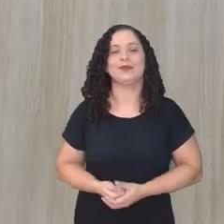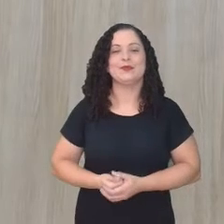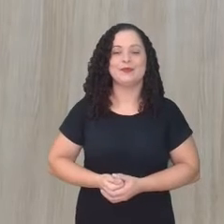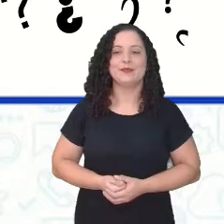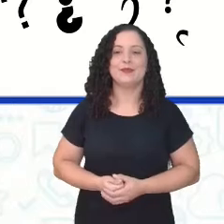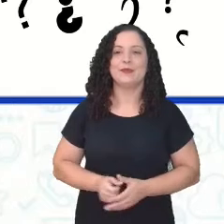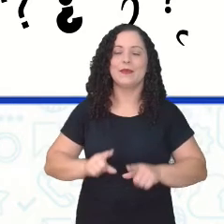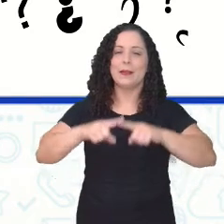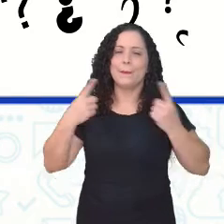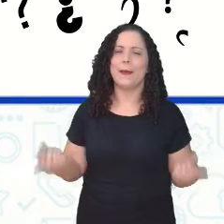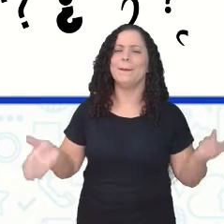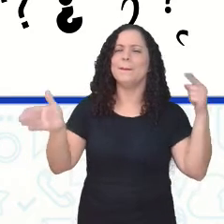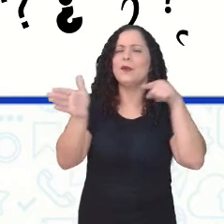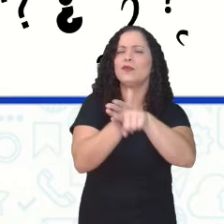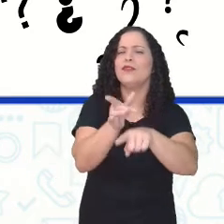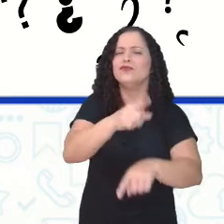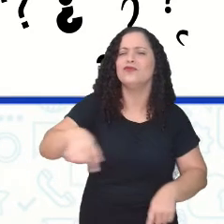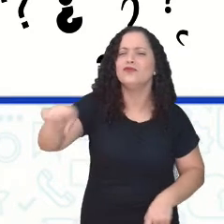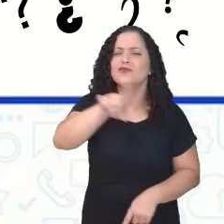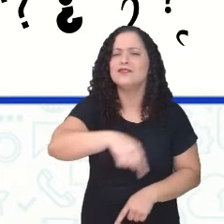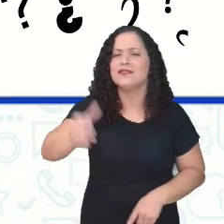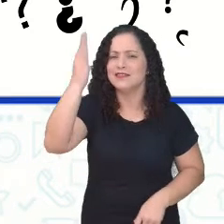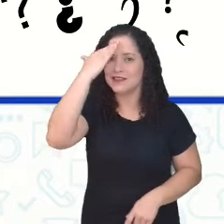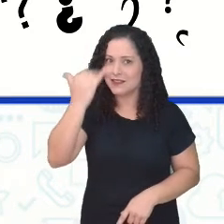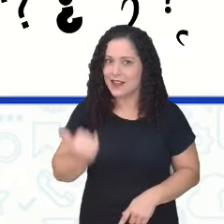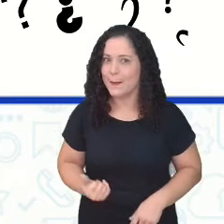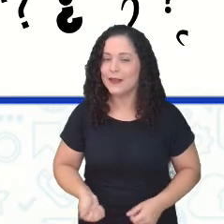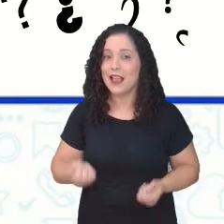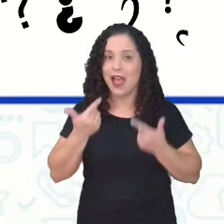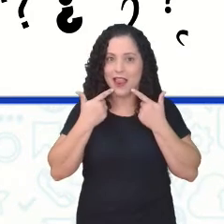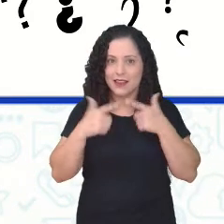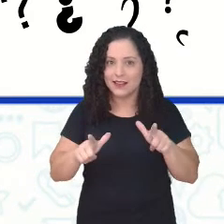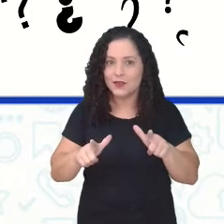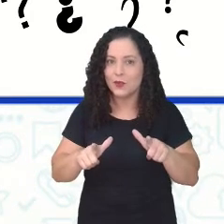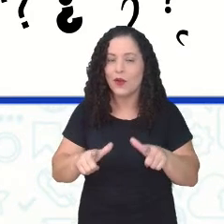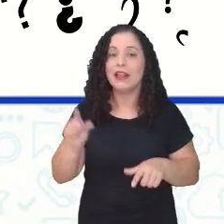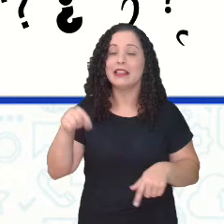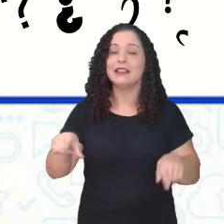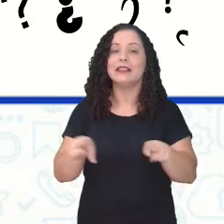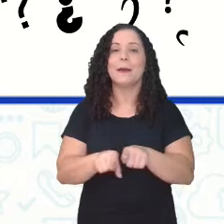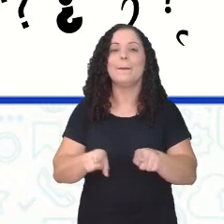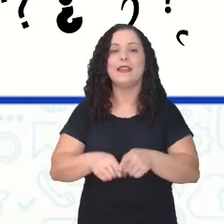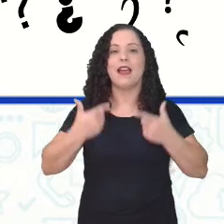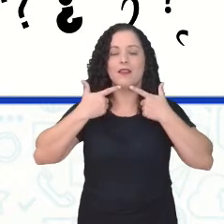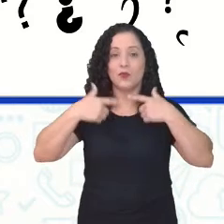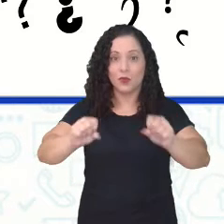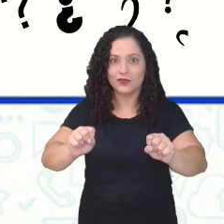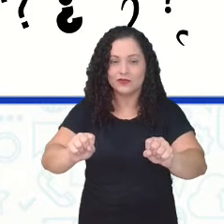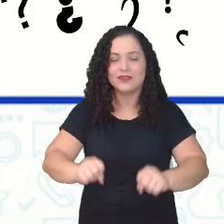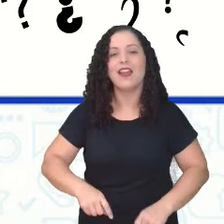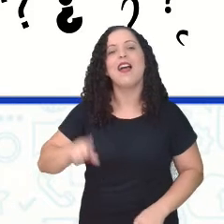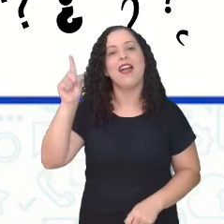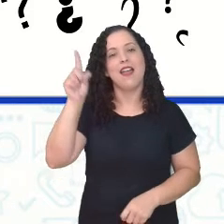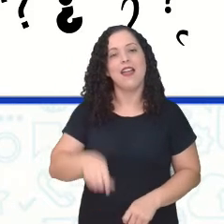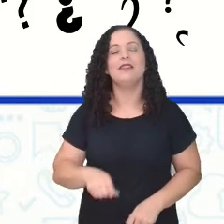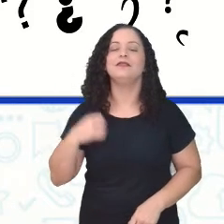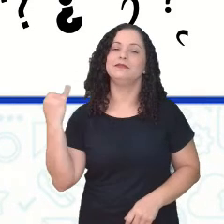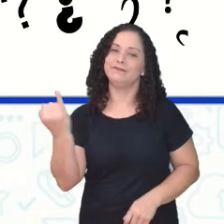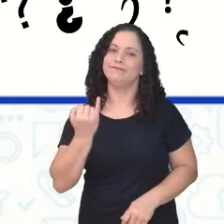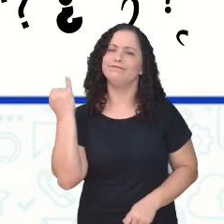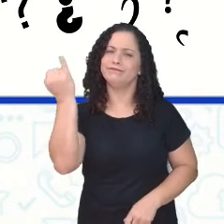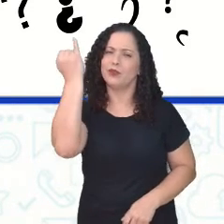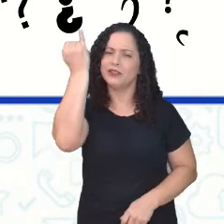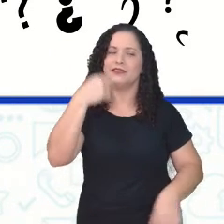vocês sabiam que a língua e a linguagem são componentes importantes